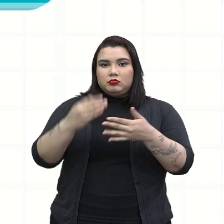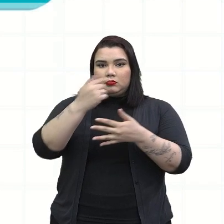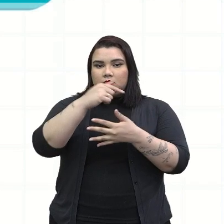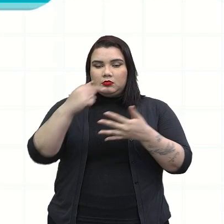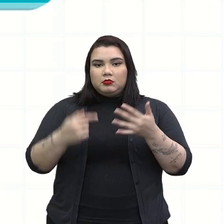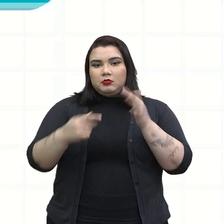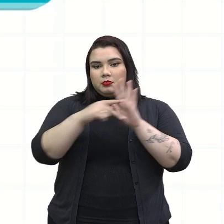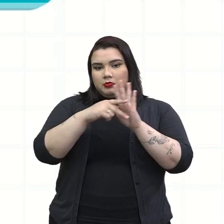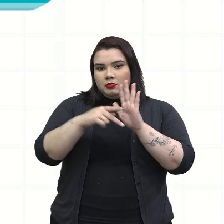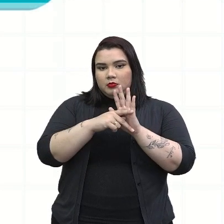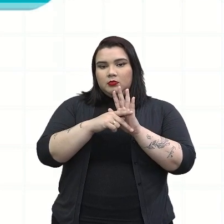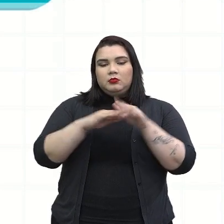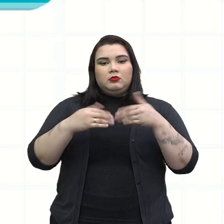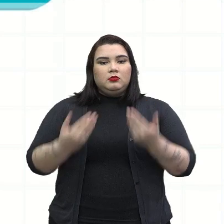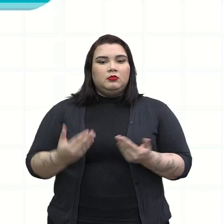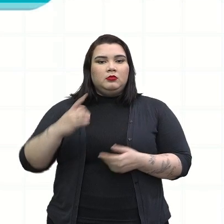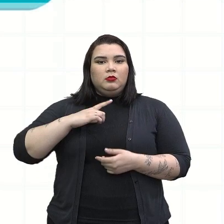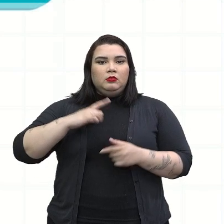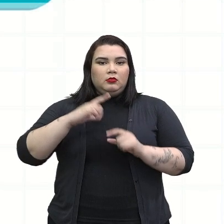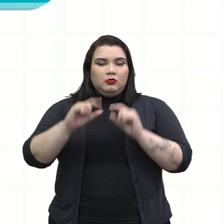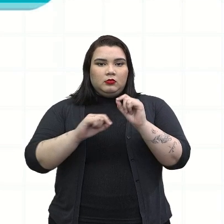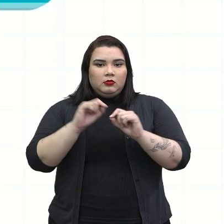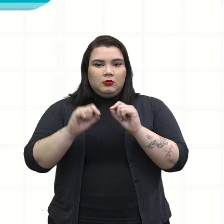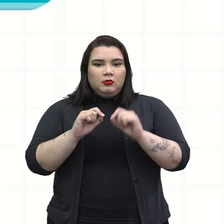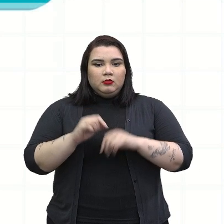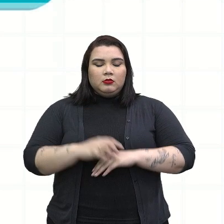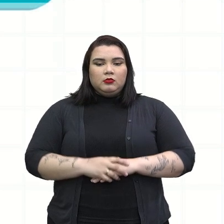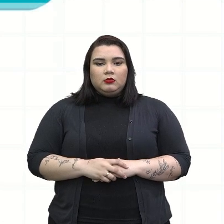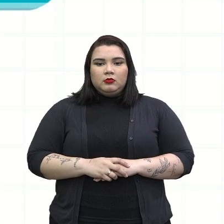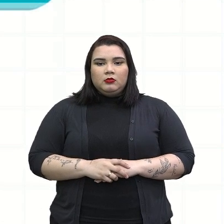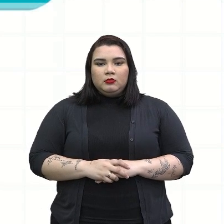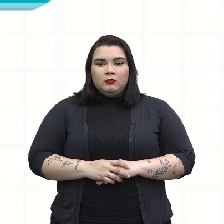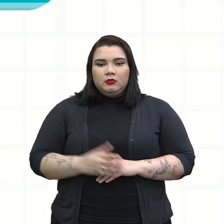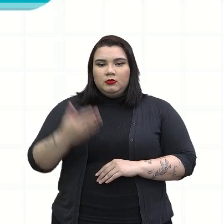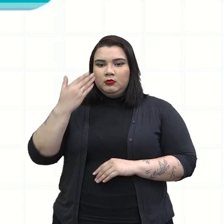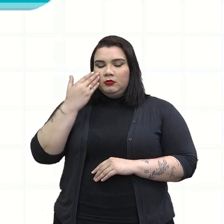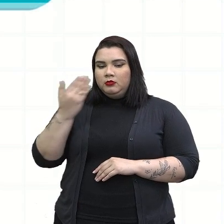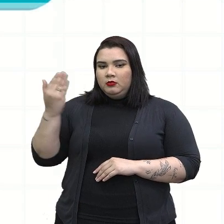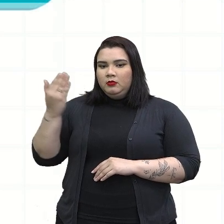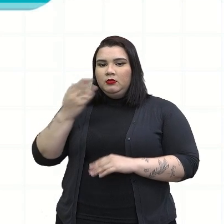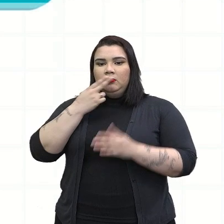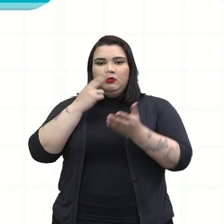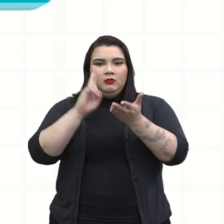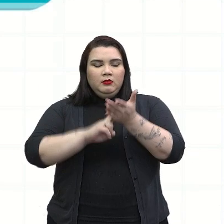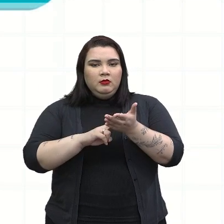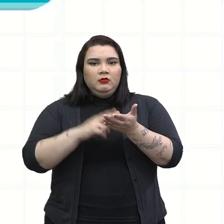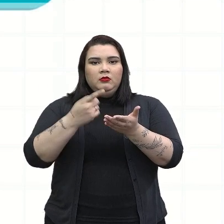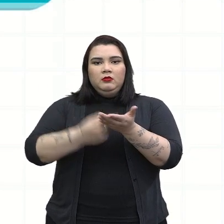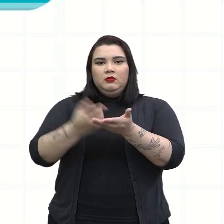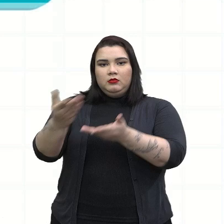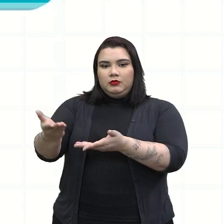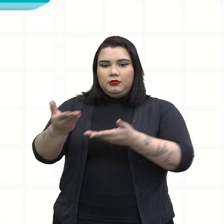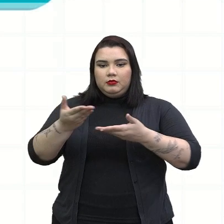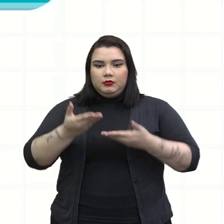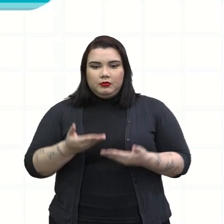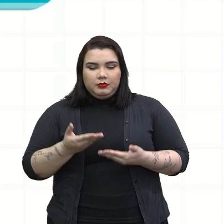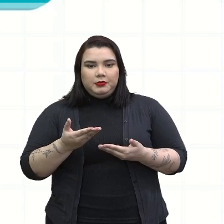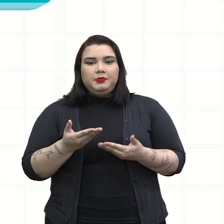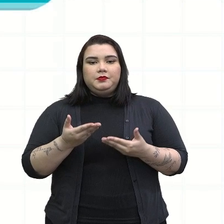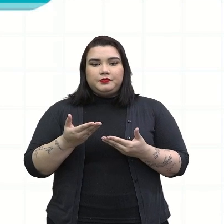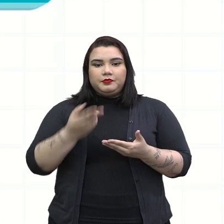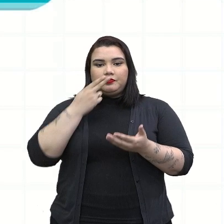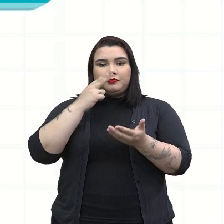especificidades. Então, temos aí, né? Letter é uma carta, invitation, convite, postcard é um